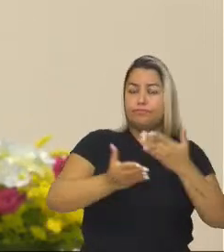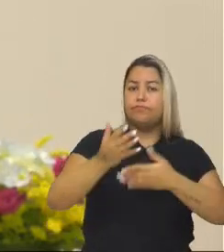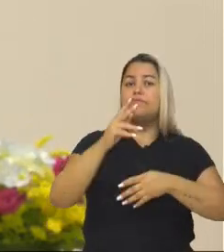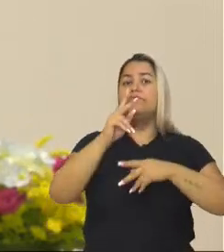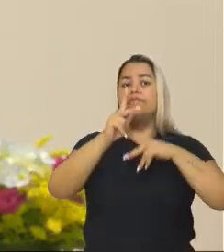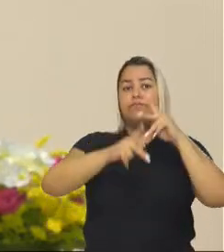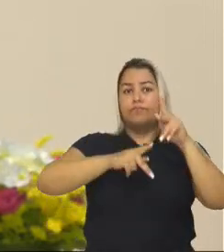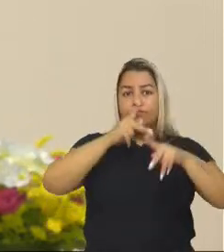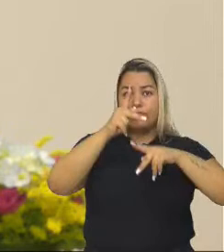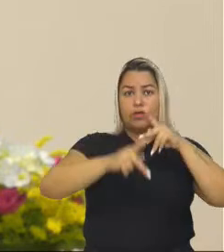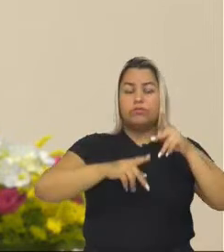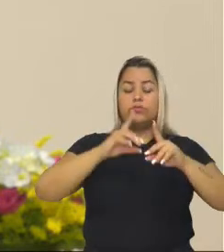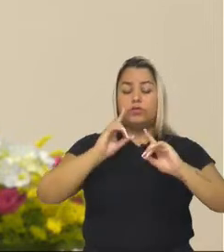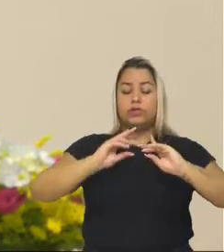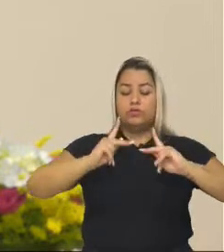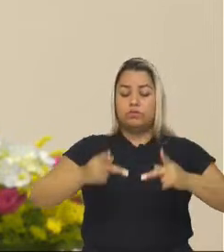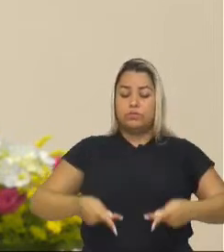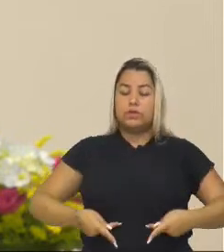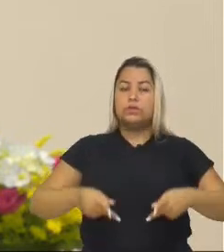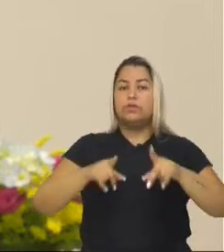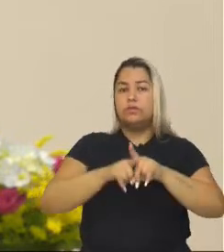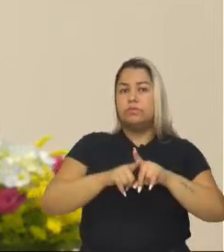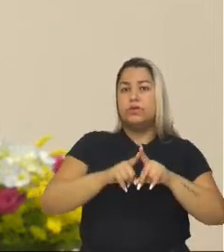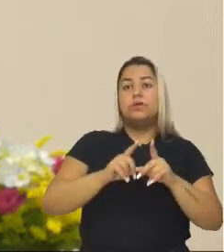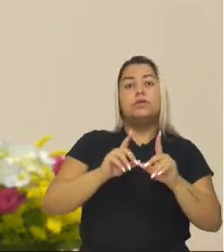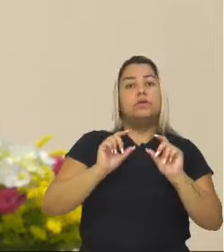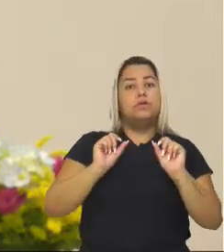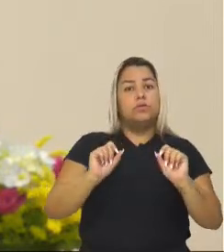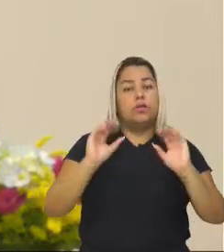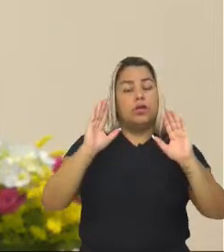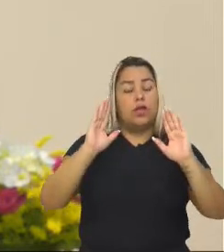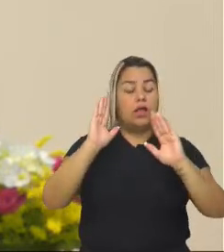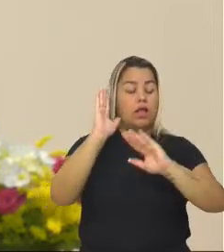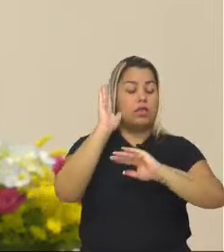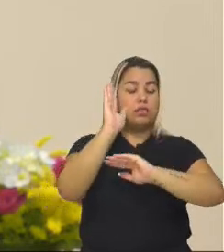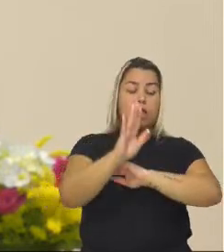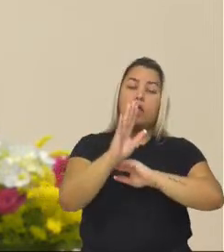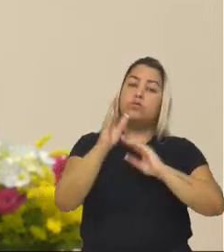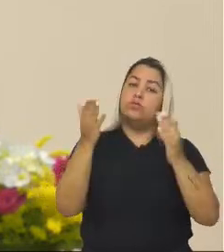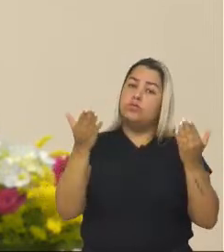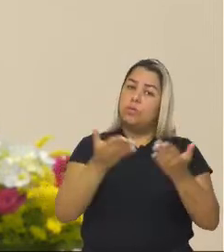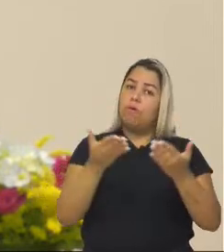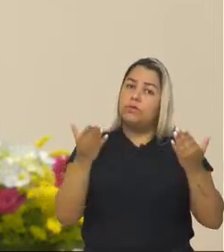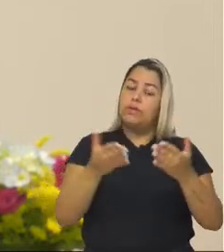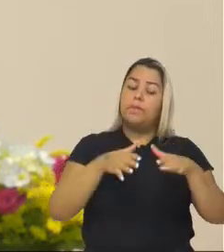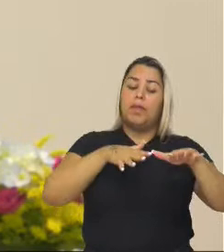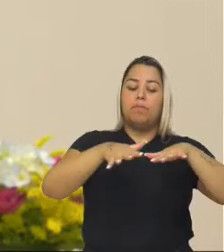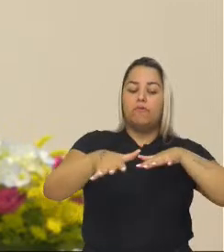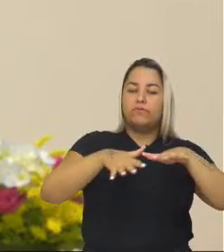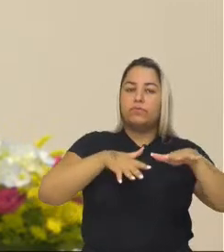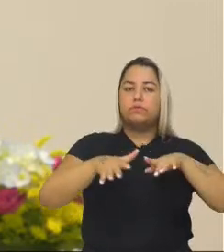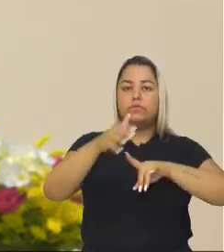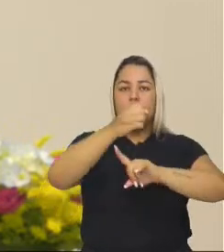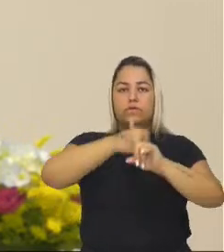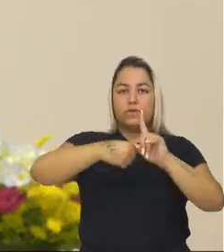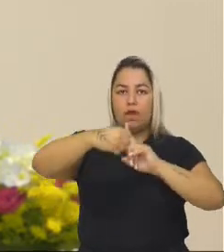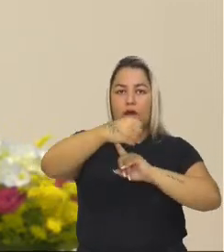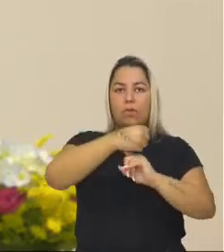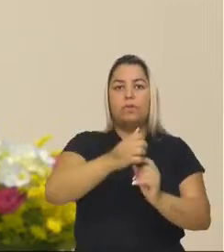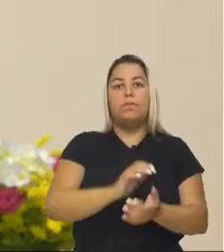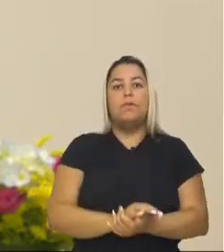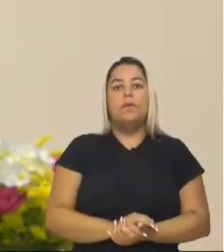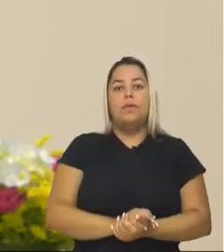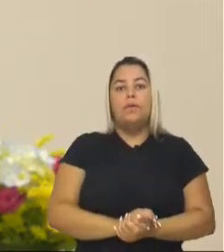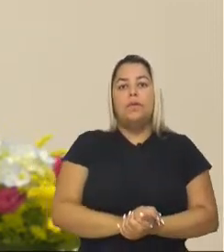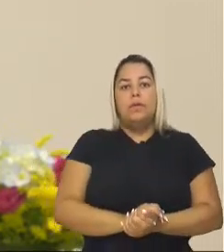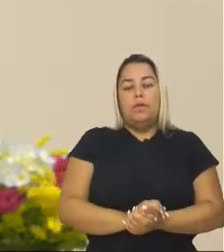população LGBTQIA+. Estamos na tarde de hoje aqui com pessoas do movimento social, né, e